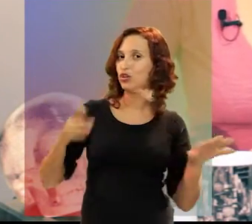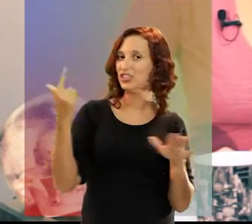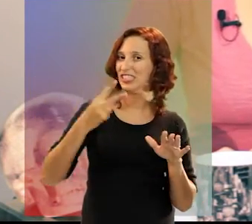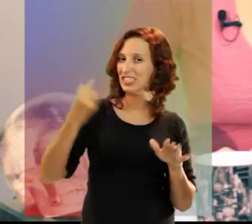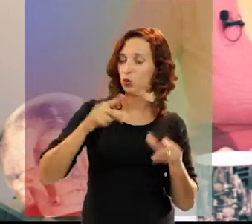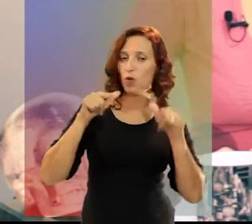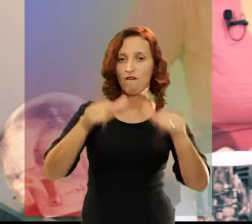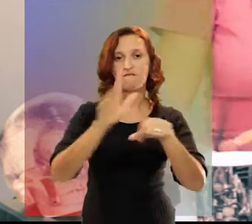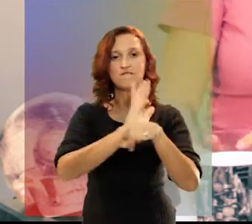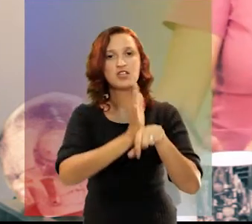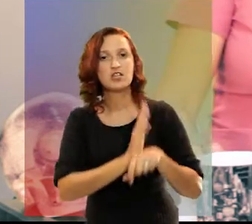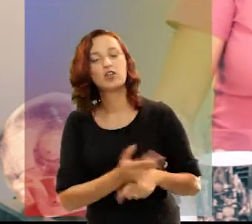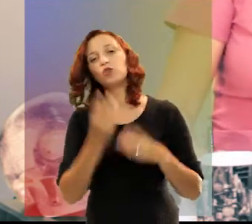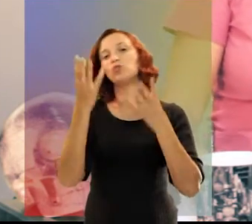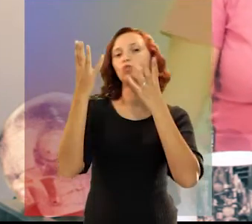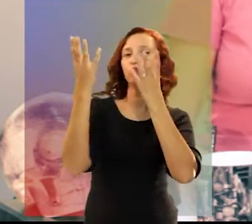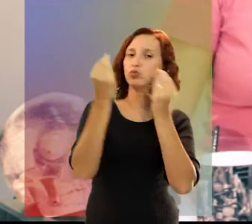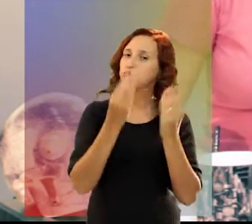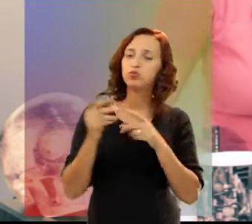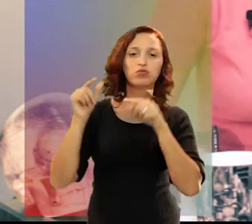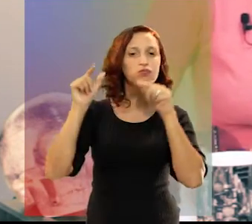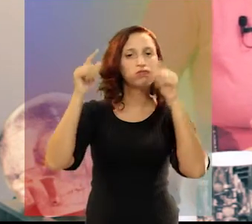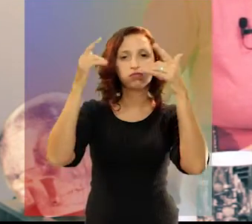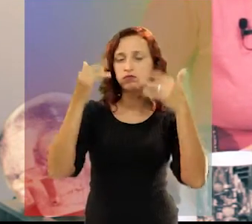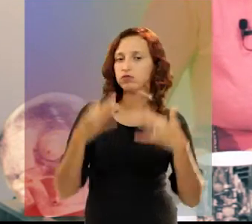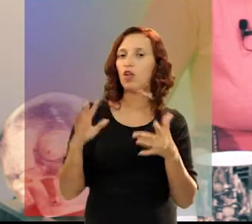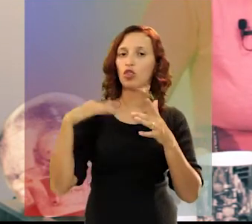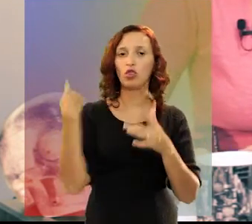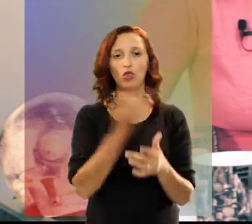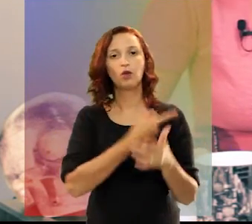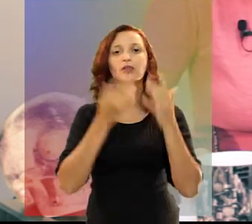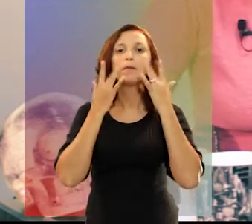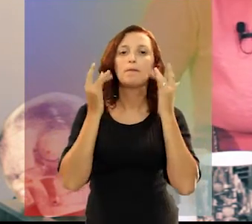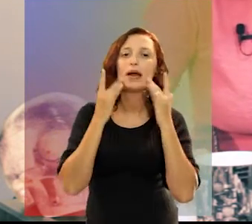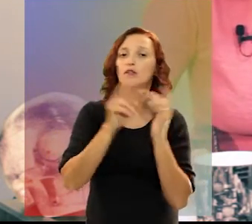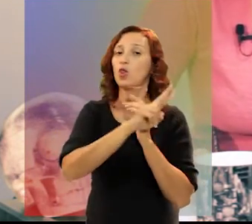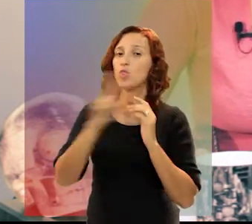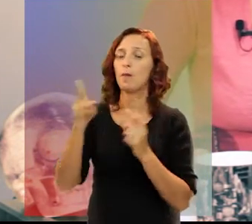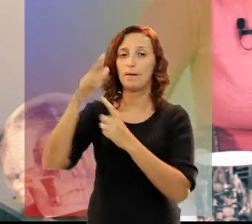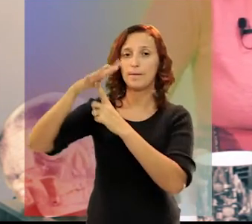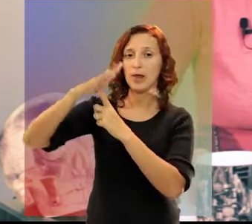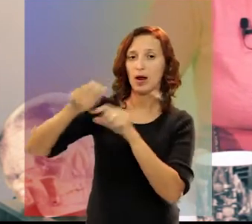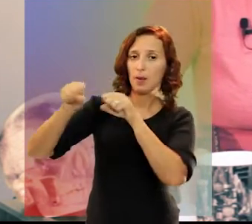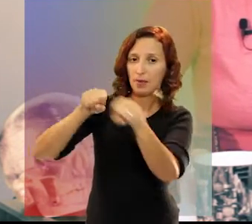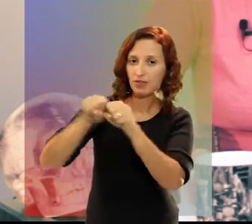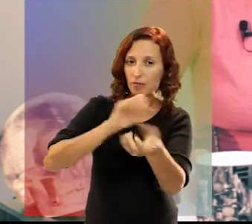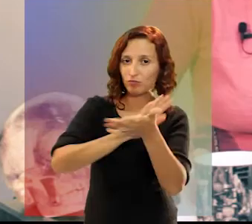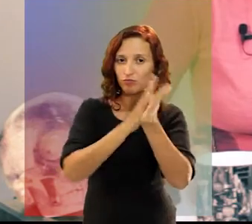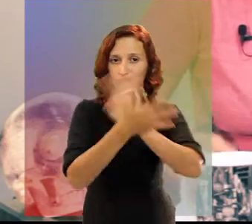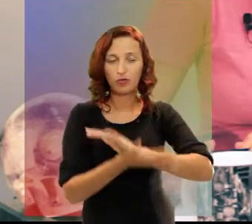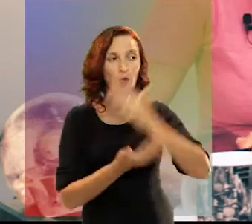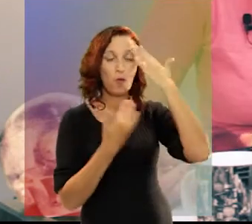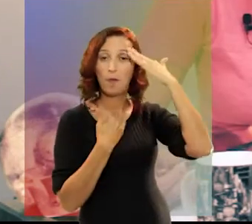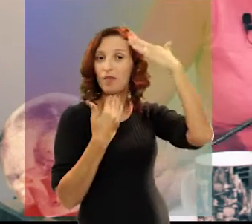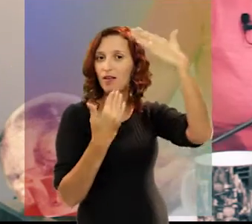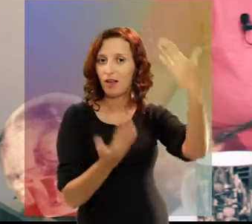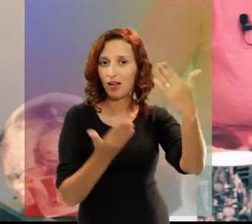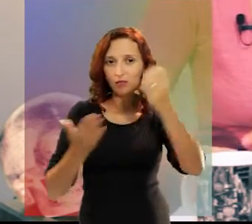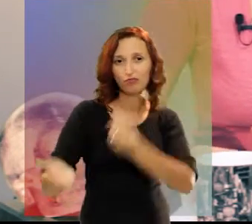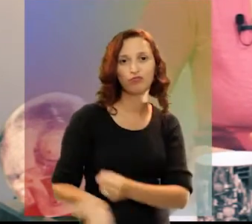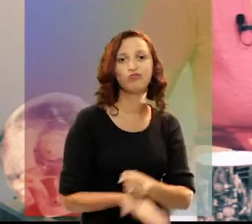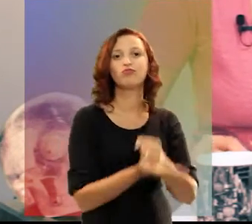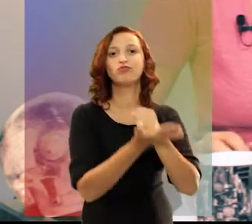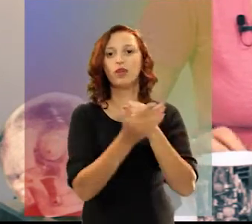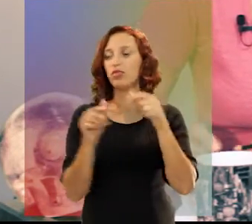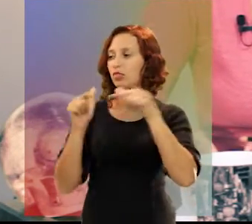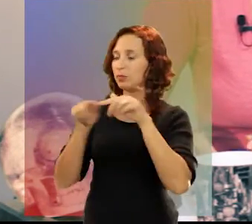Finalizamos o segundo vídeo sobre uma série de programas que a gente vai fazer sobre o nosso espetáculo, A Máquina que Matava Fascistas. Veio até vocês pelo